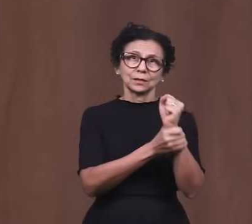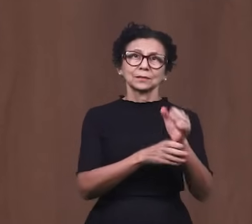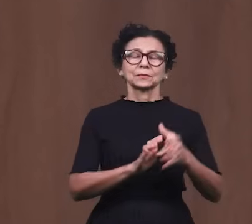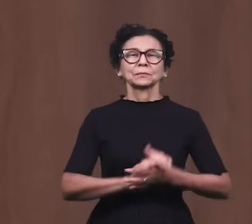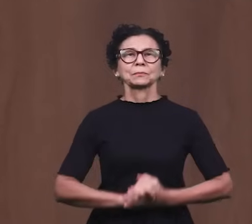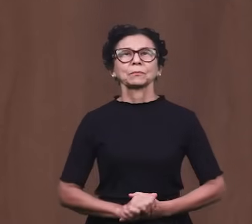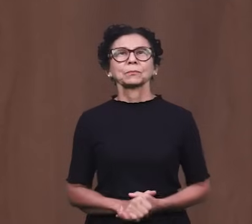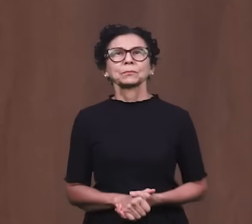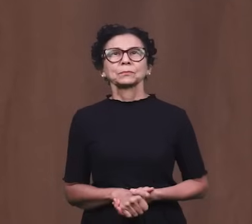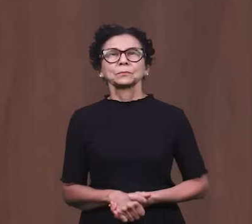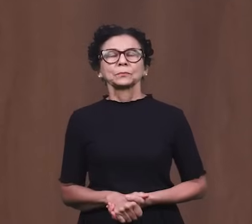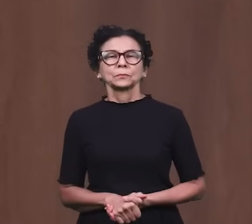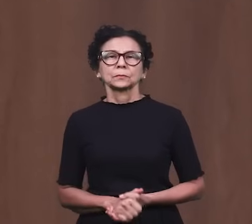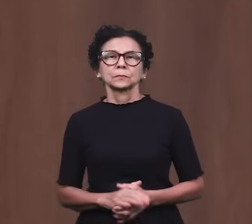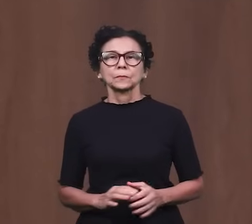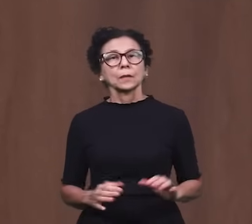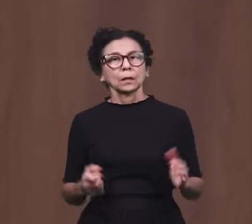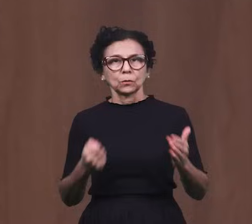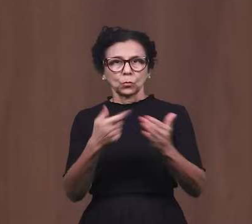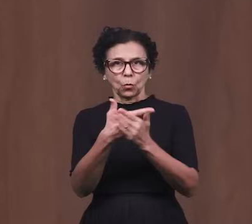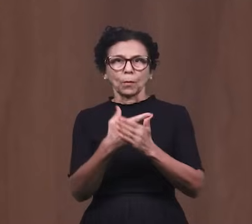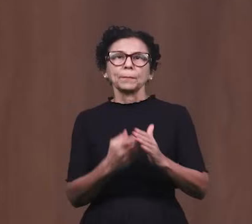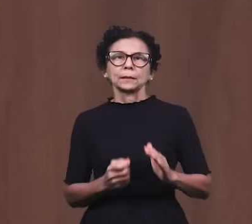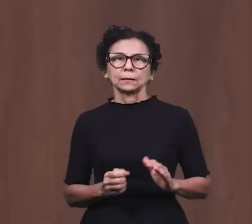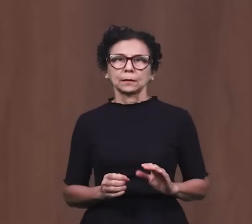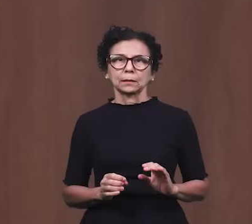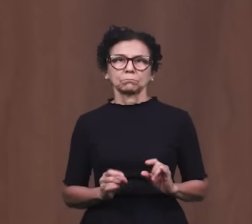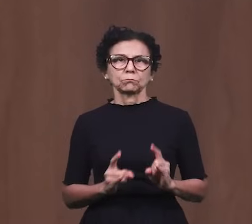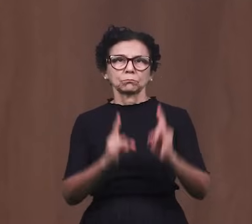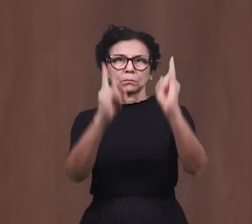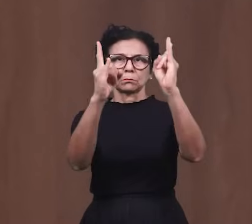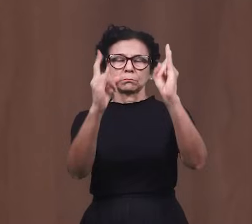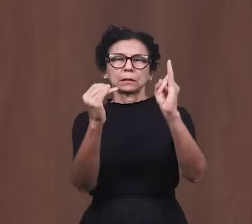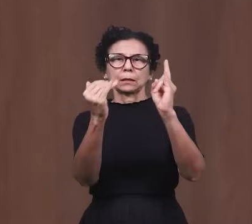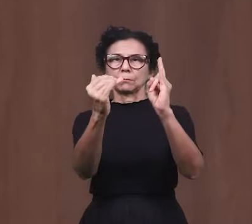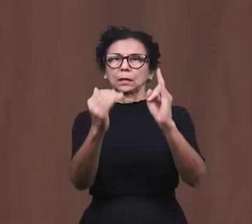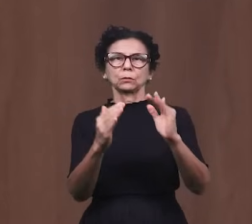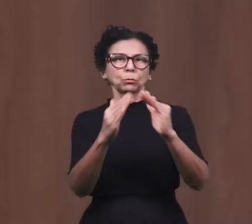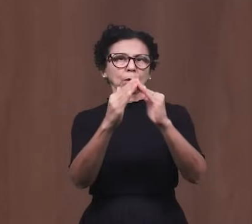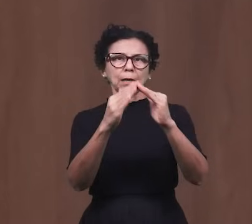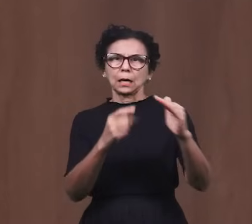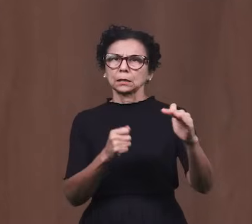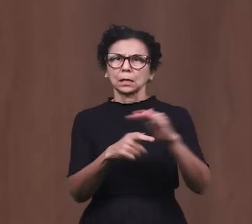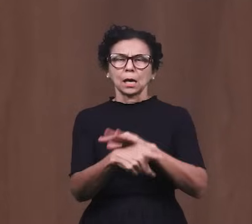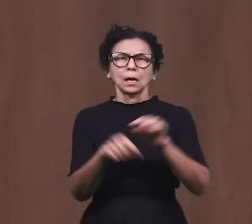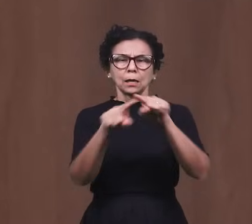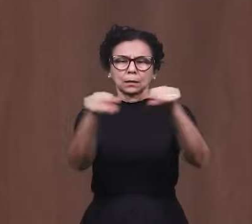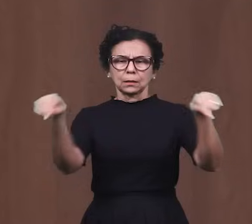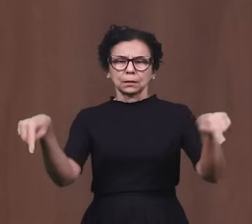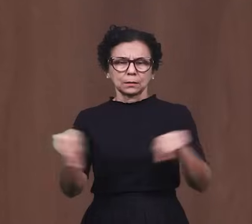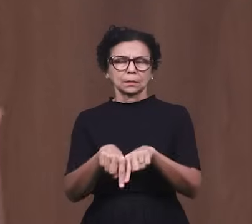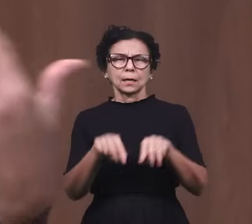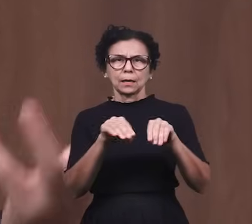da inflação, que são os imóveis. Os imóveis também, né, são um investimento mais antigo que nós temos, eu acho, assim, terrenos, né,